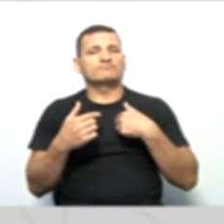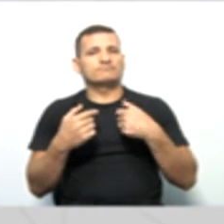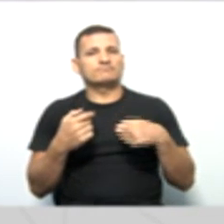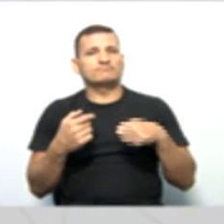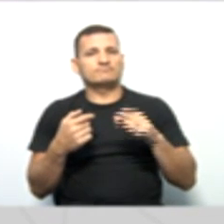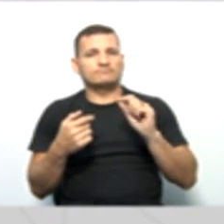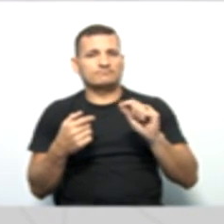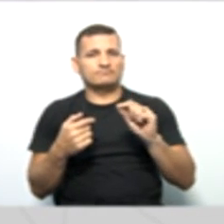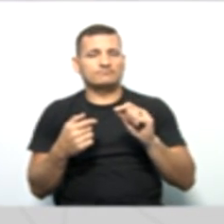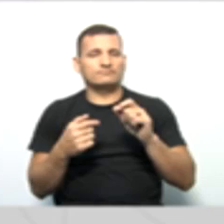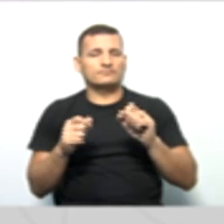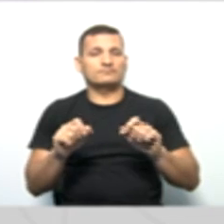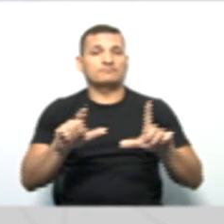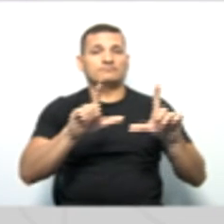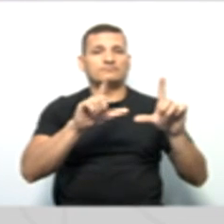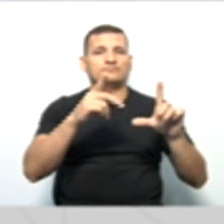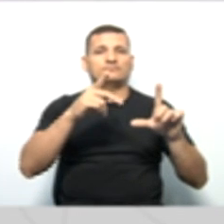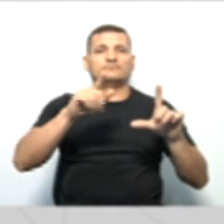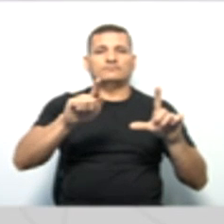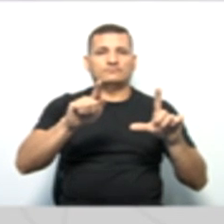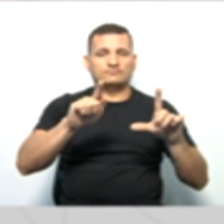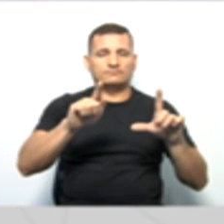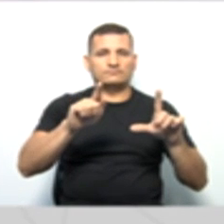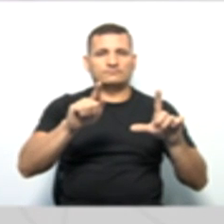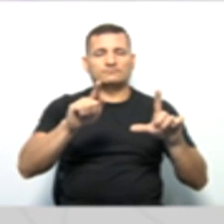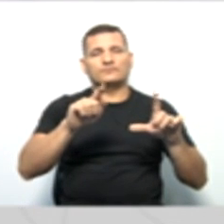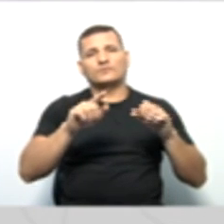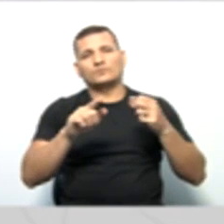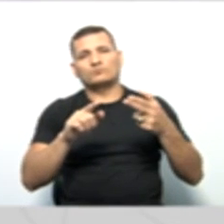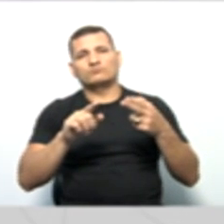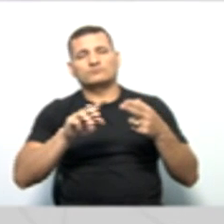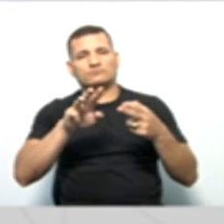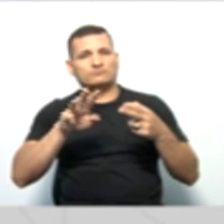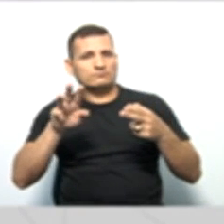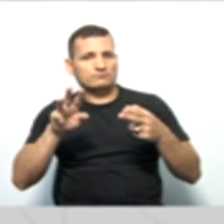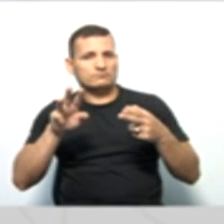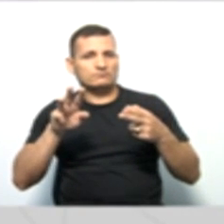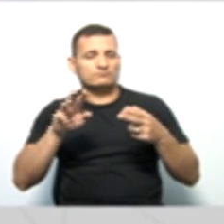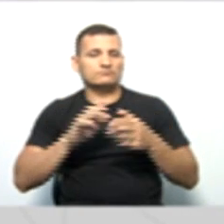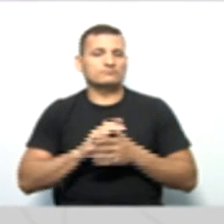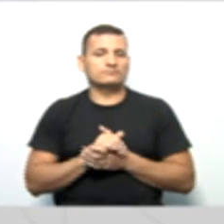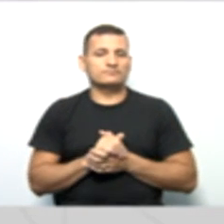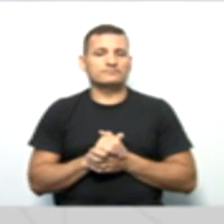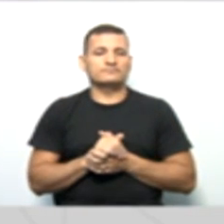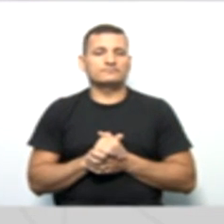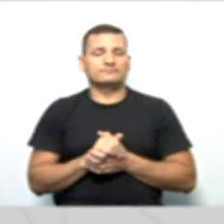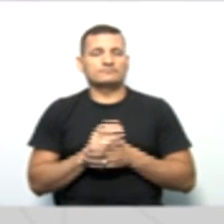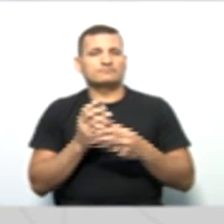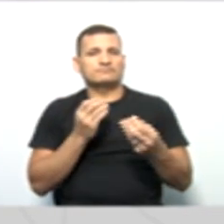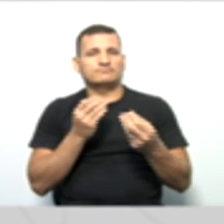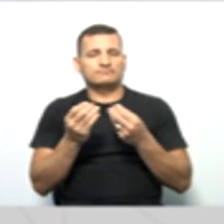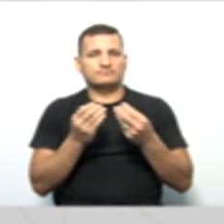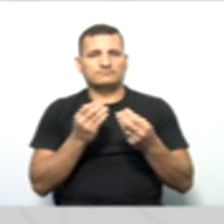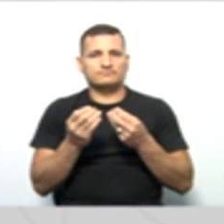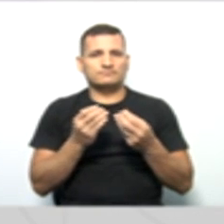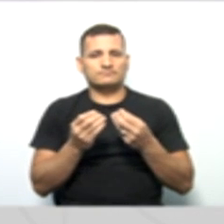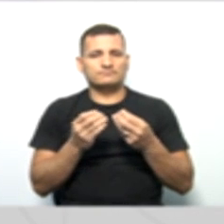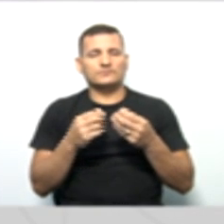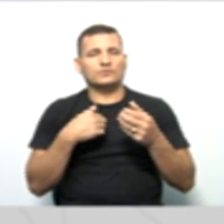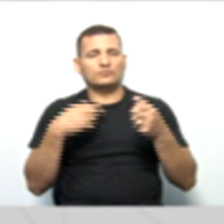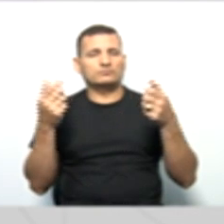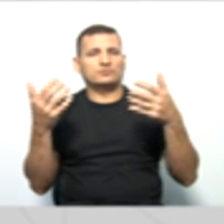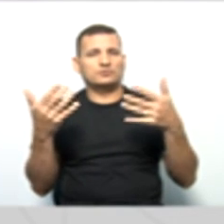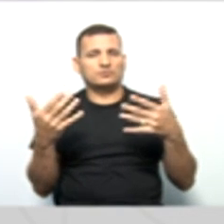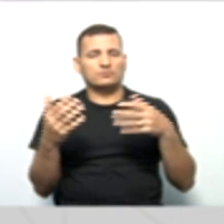uma página inicial lá que eu preciso fazer? É um site que eu preciso elaborar? Como é que eu vou, vou descrever quais